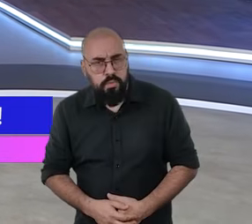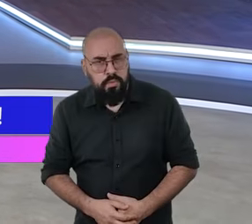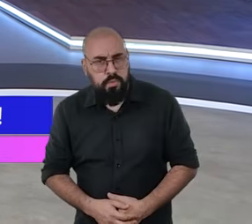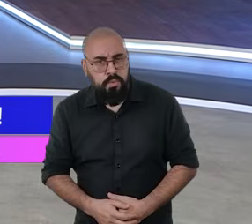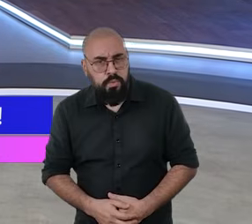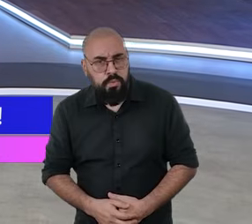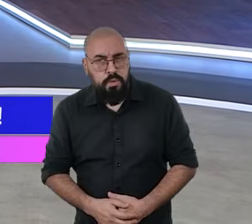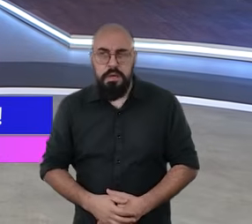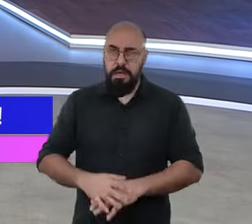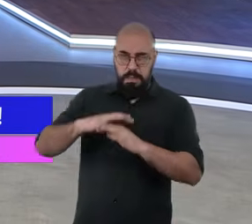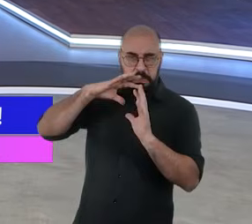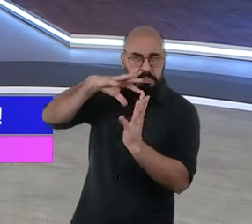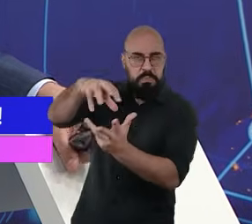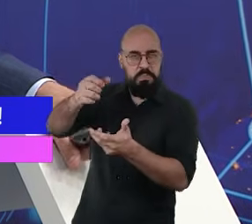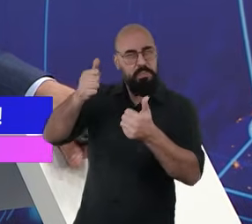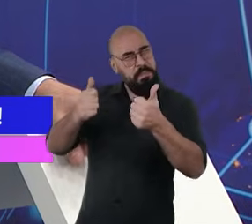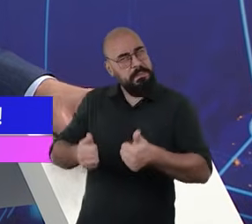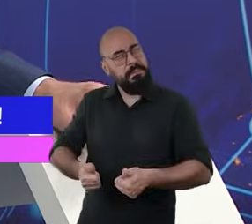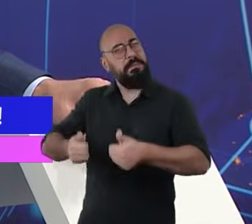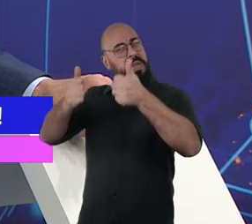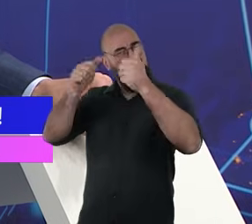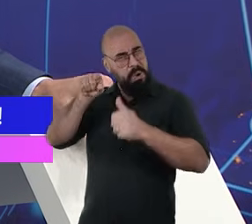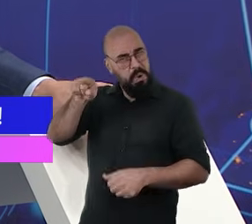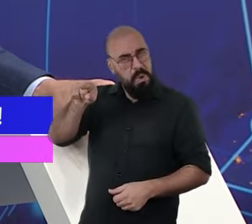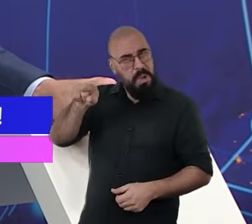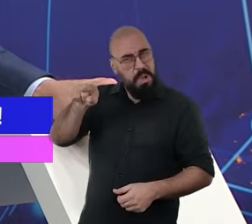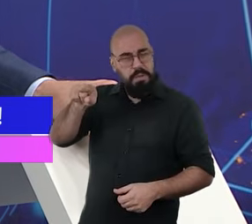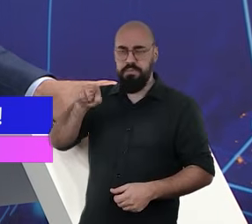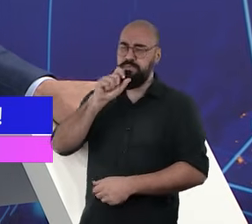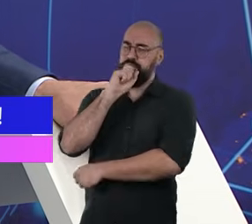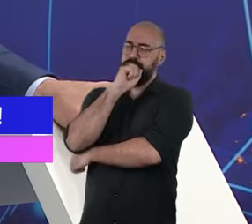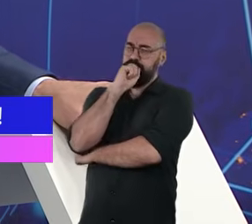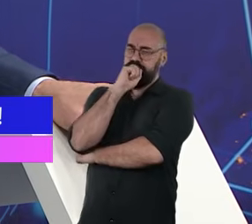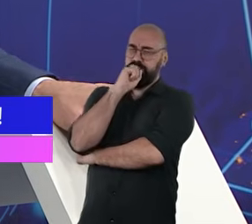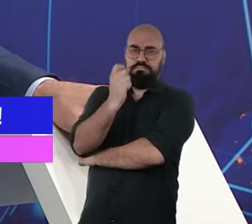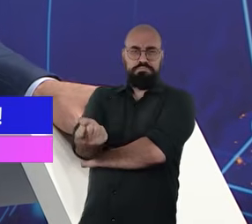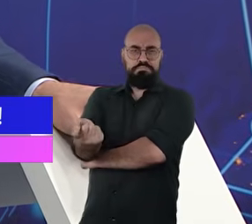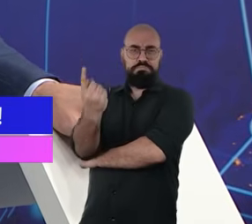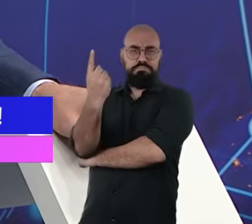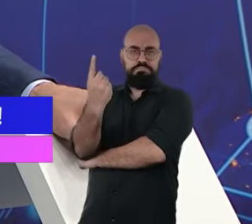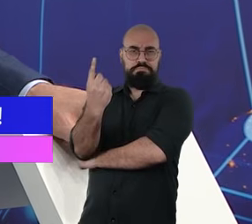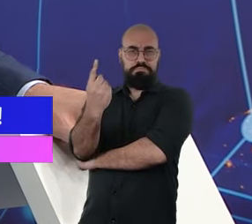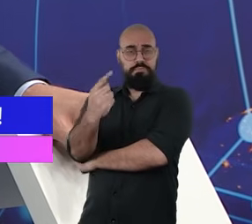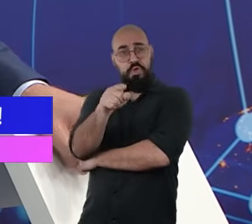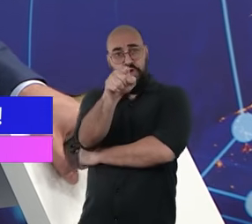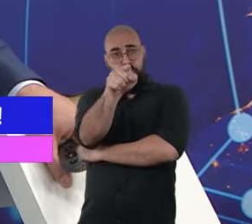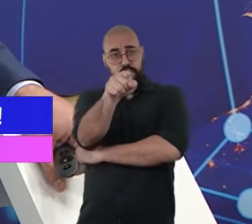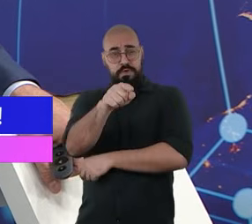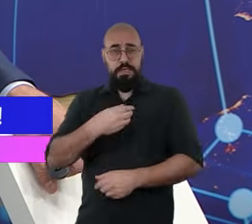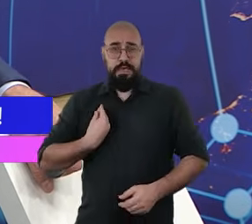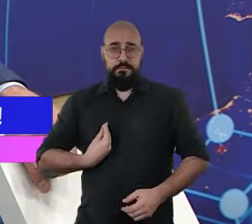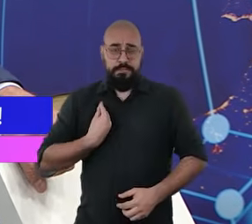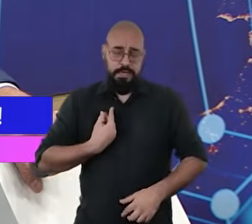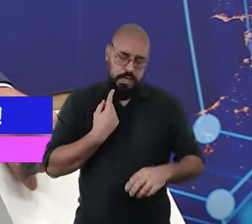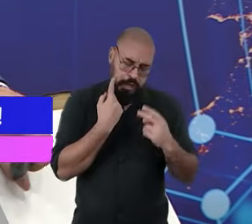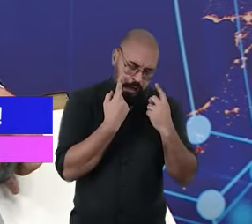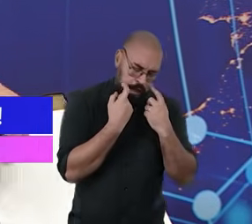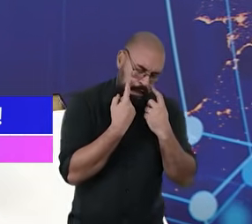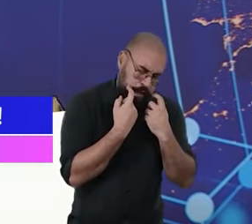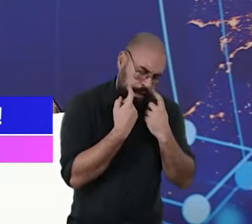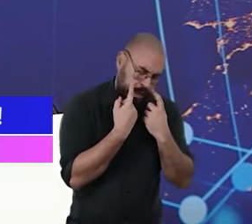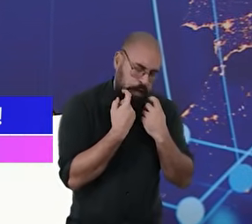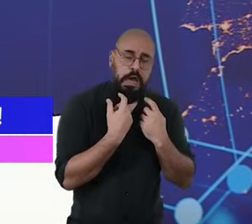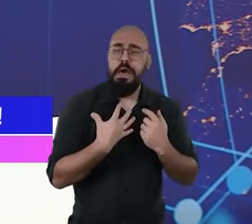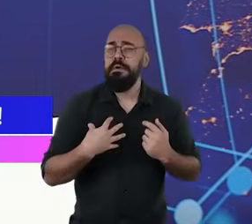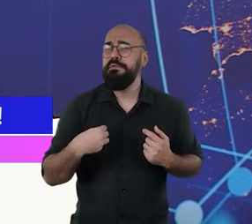mesmo? Eu pergunto para a senhora, que está aí nesse momento chorando porque não sabe onde o